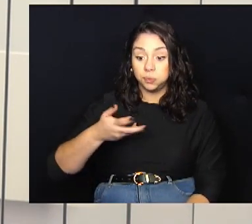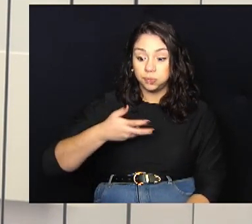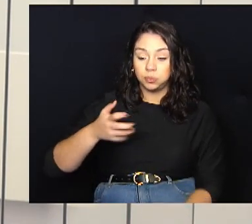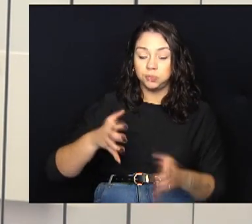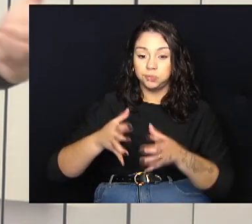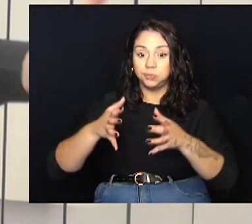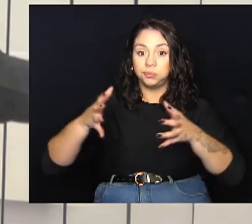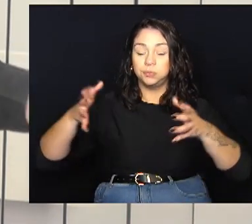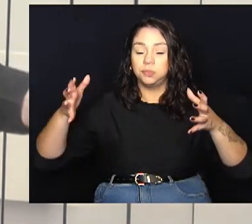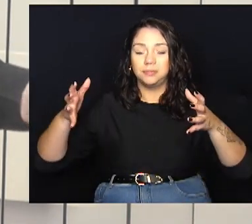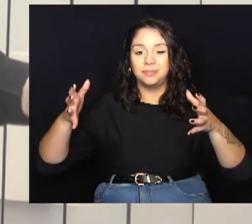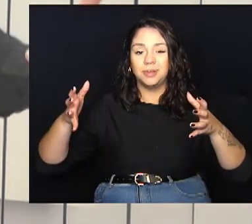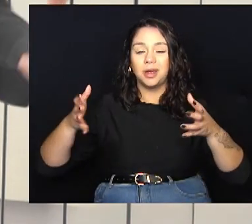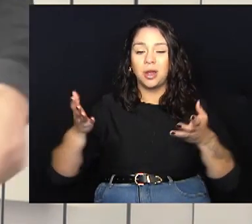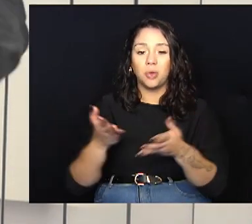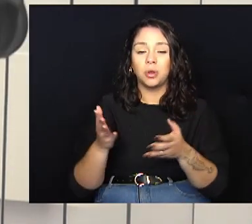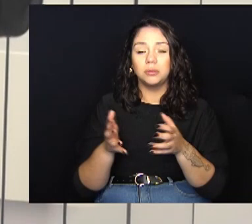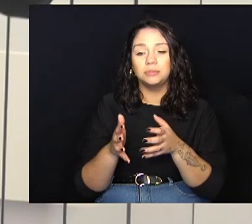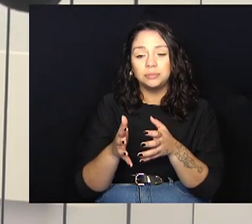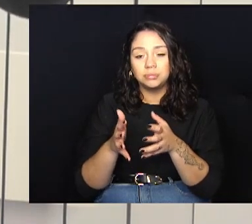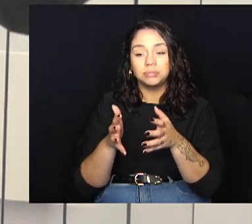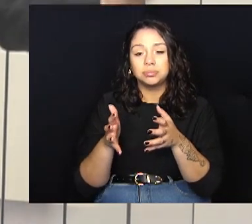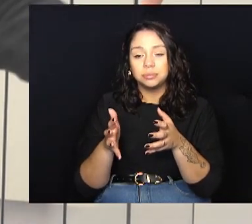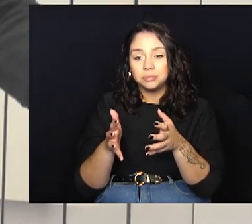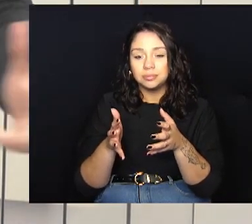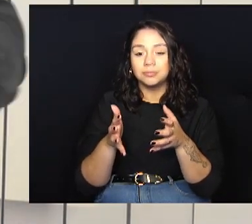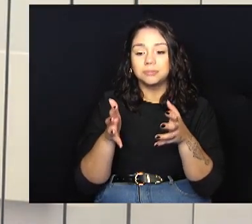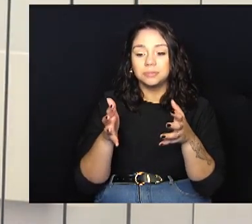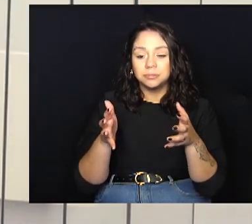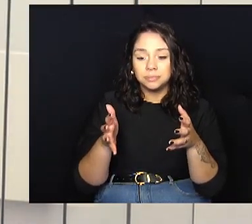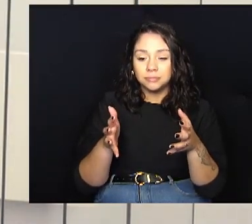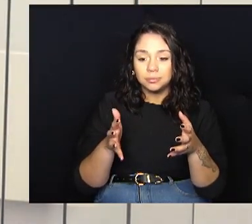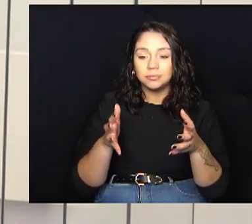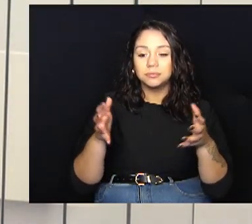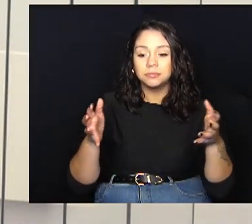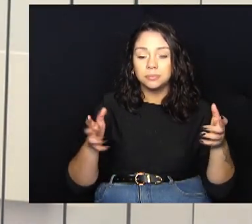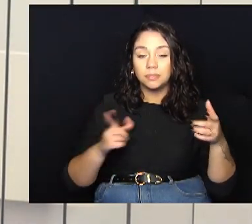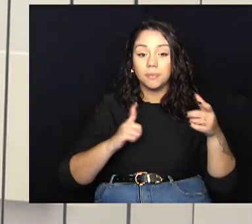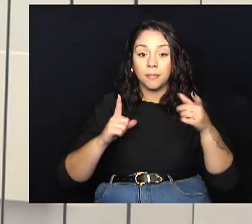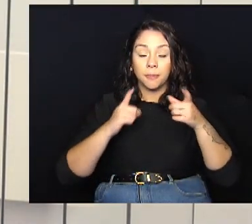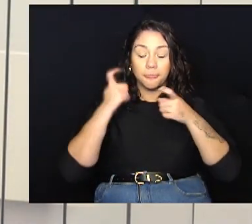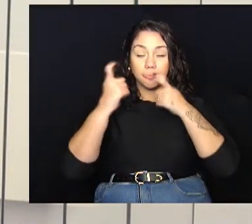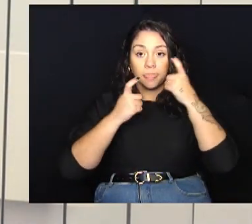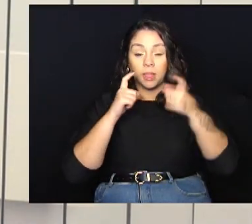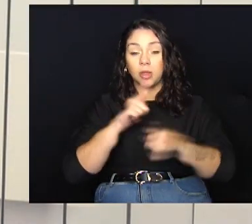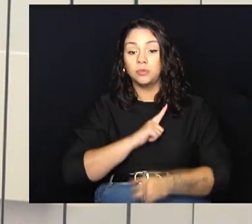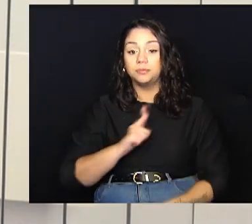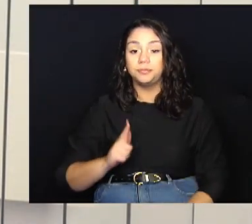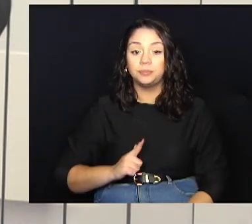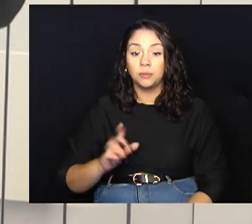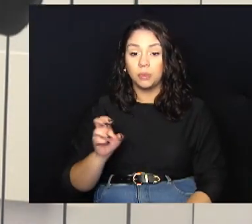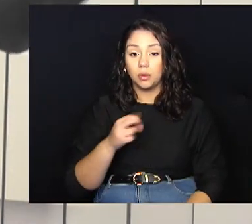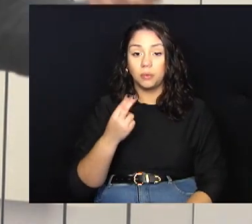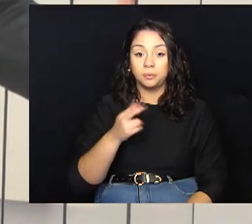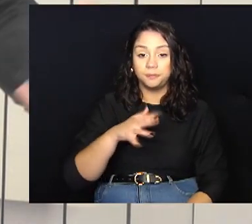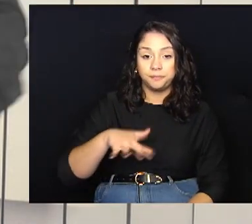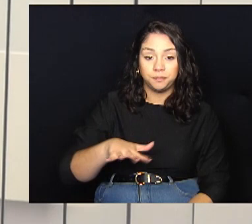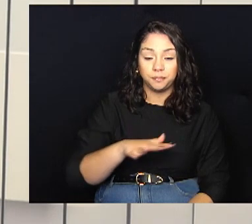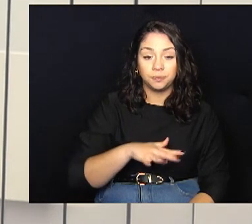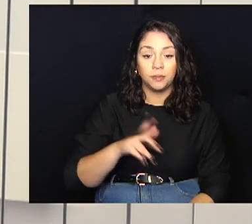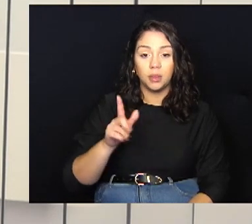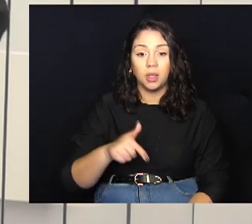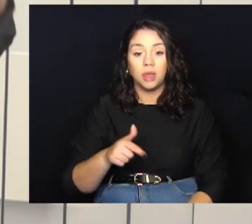existe uma preocupação ou por parte de governantes ou por alguma outra área é para questão de